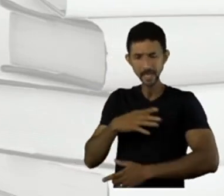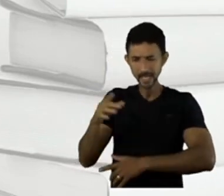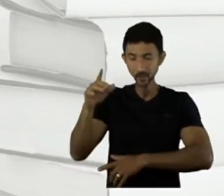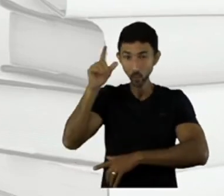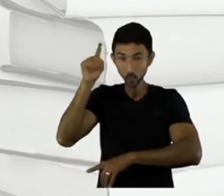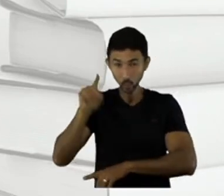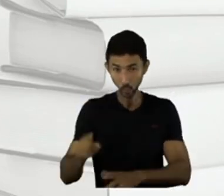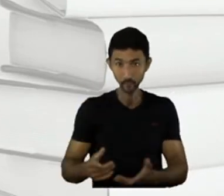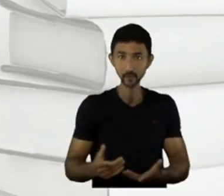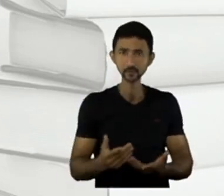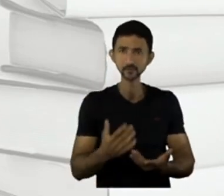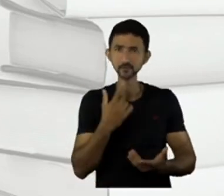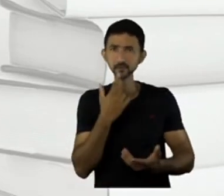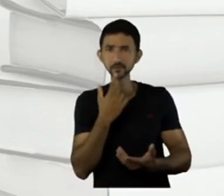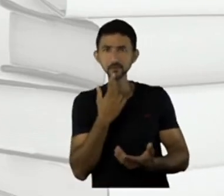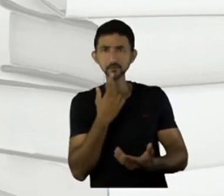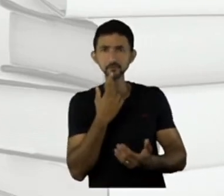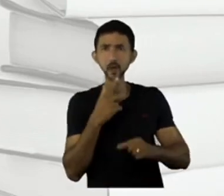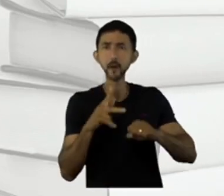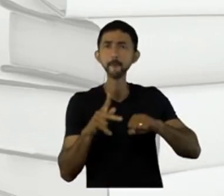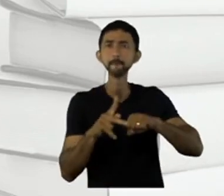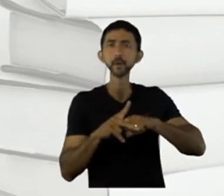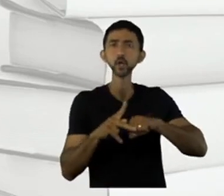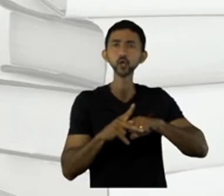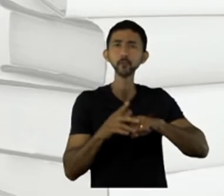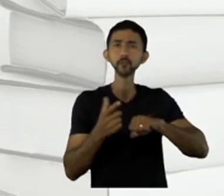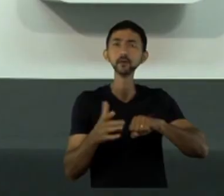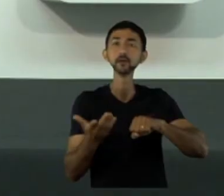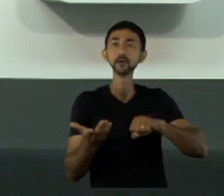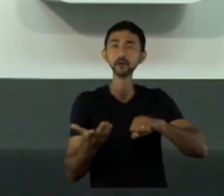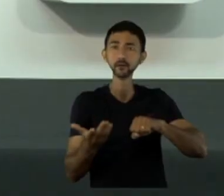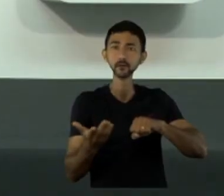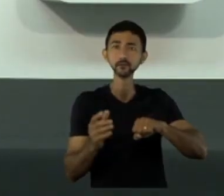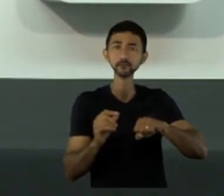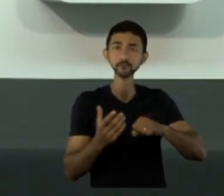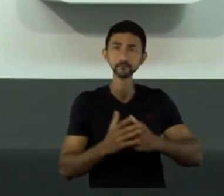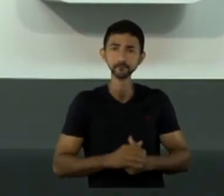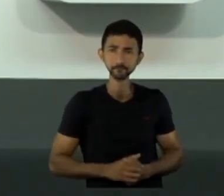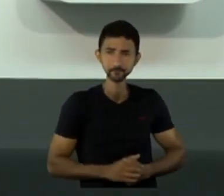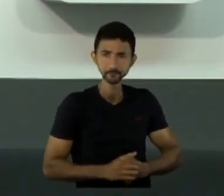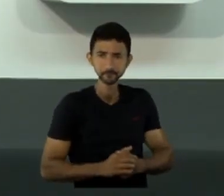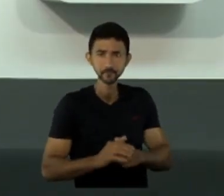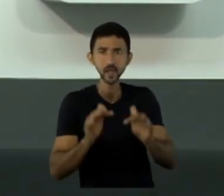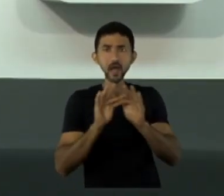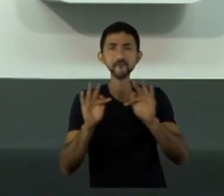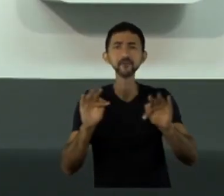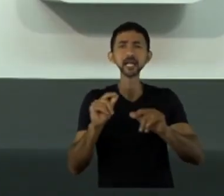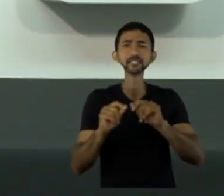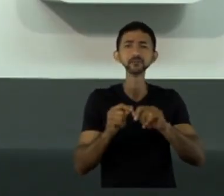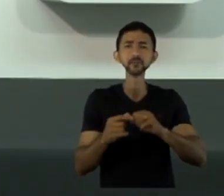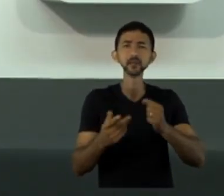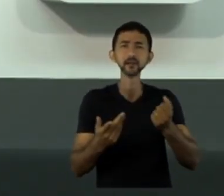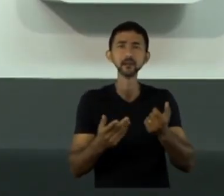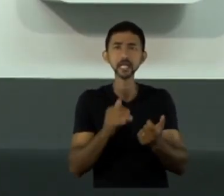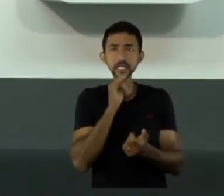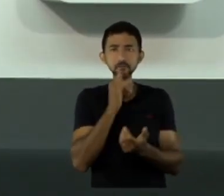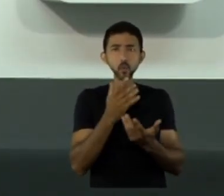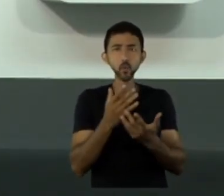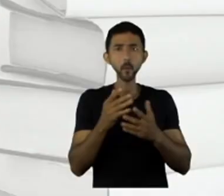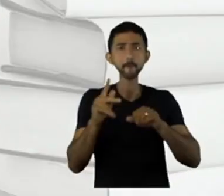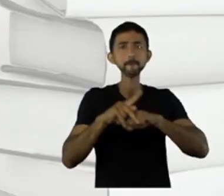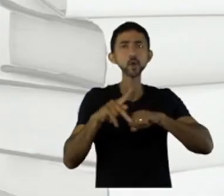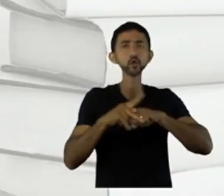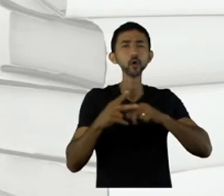trovão? Qual é o nosso pronome? Nós já vimos aí, né? Então, na frase aí, qual é o pronome que nós